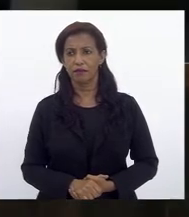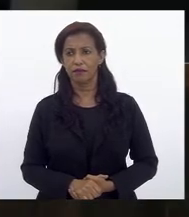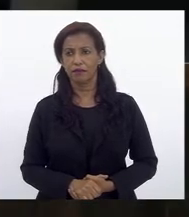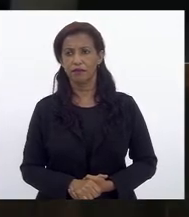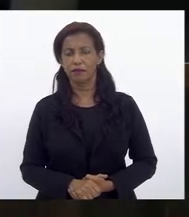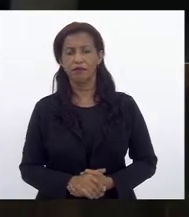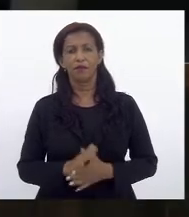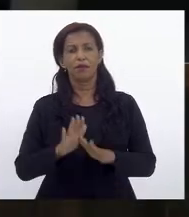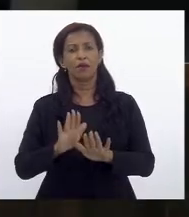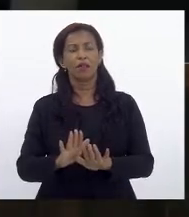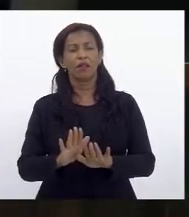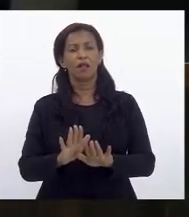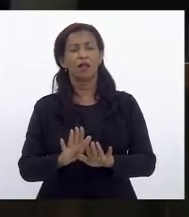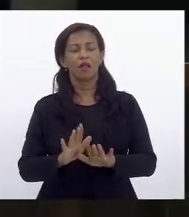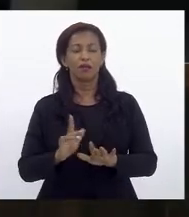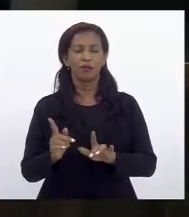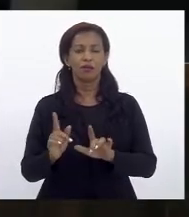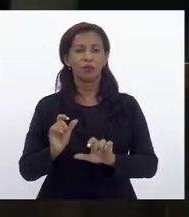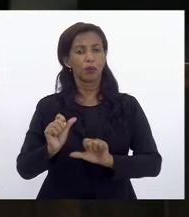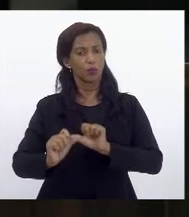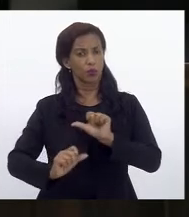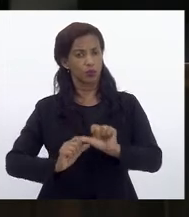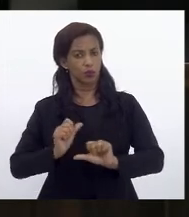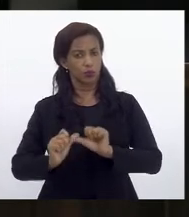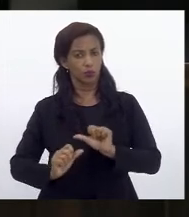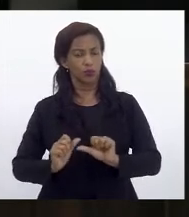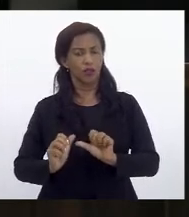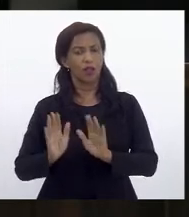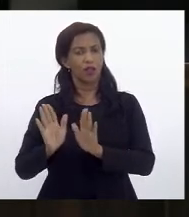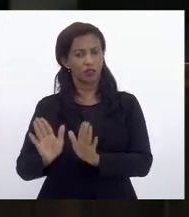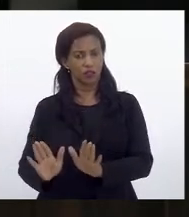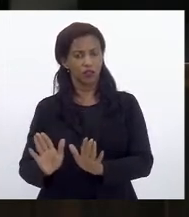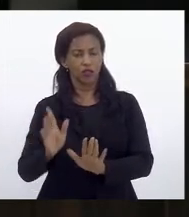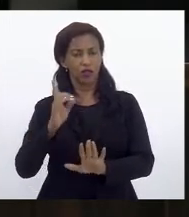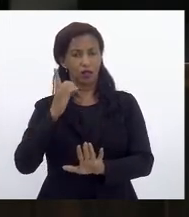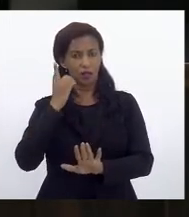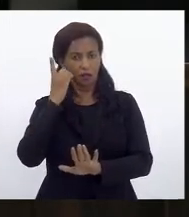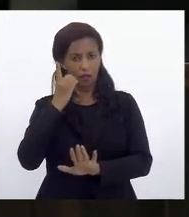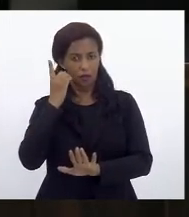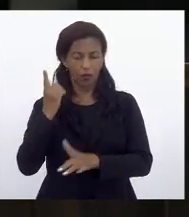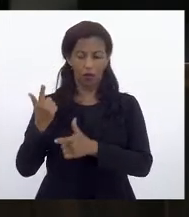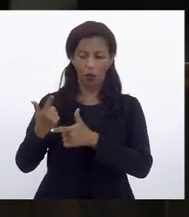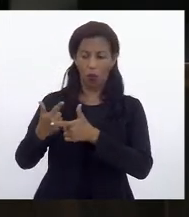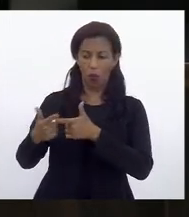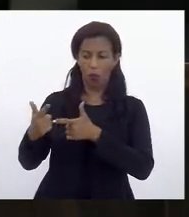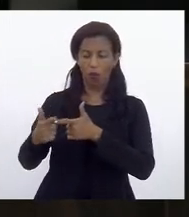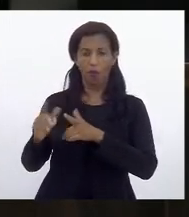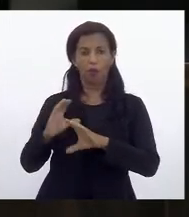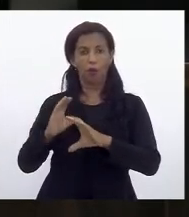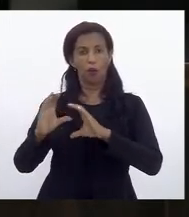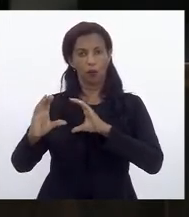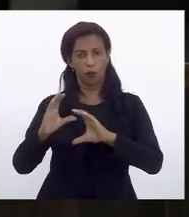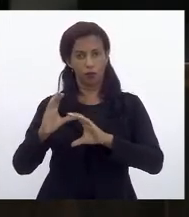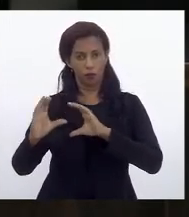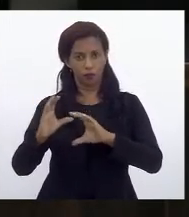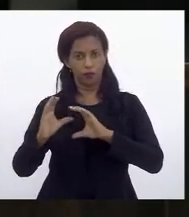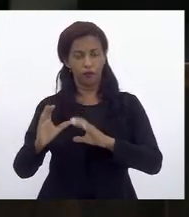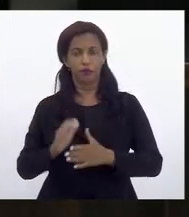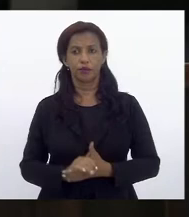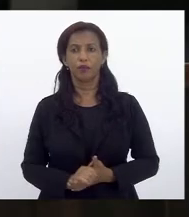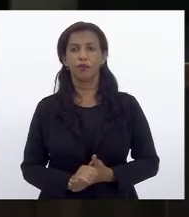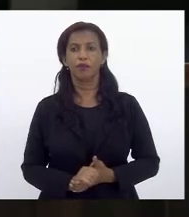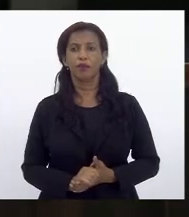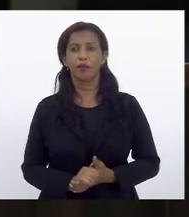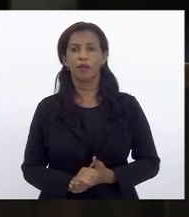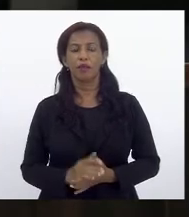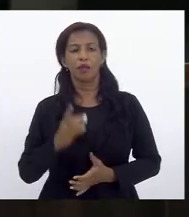Então vamos fazer o seguinte. Já que a deputada Célia Jordão, peraí, teve um problema de comunicação,